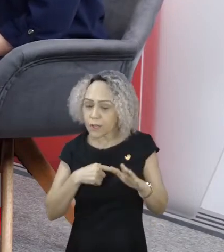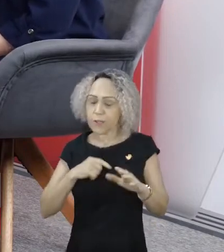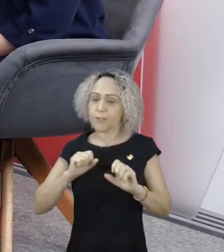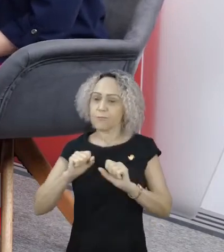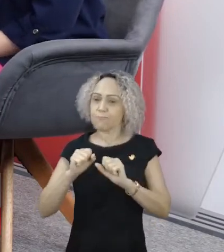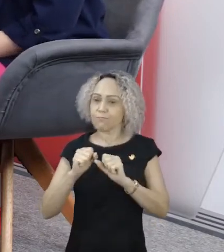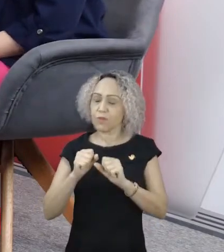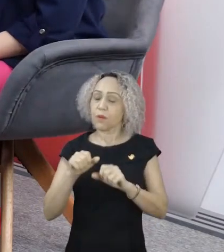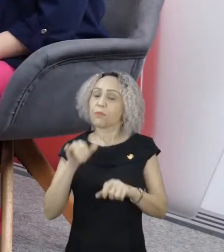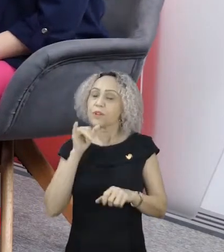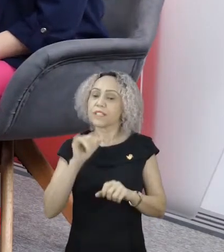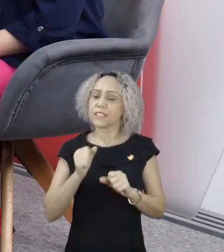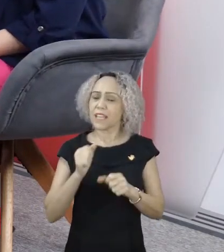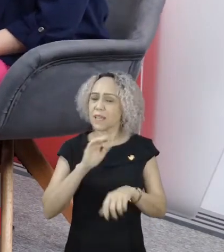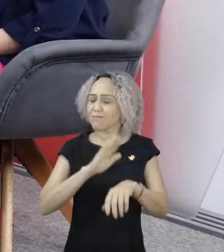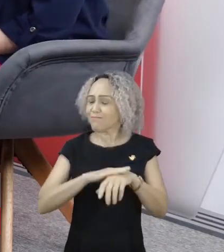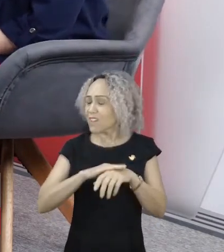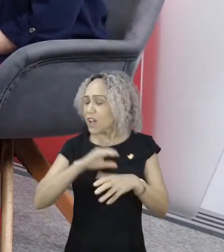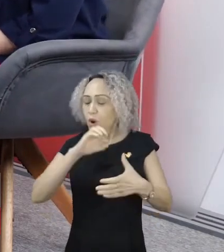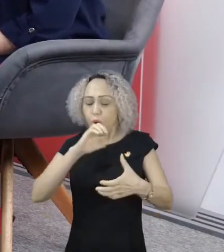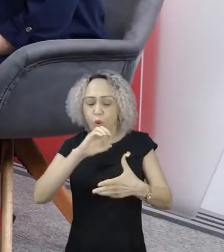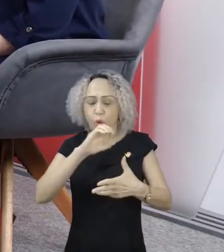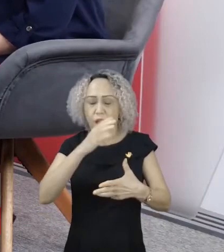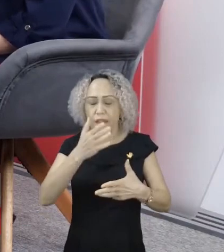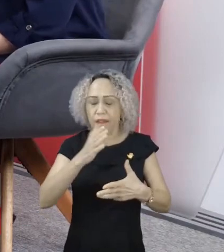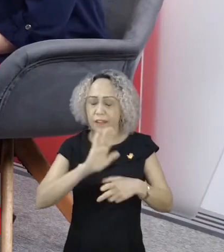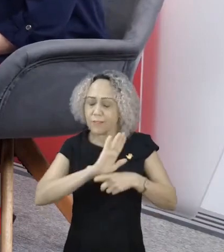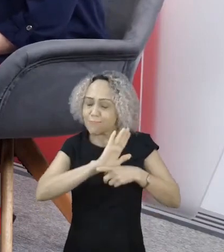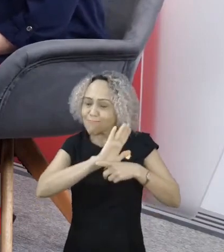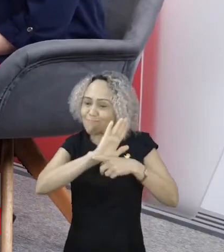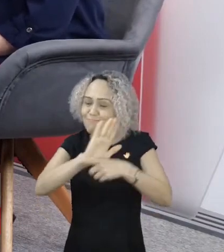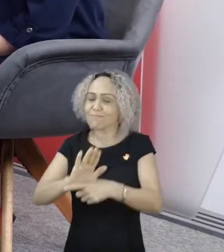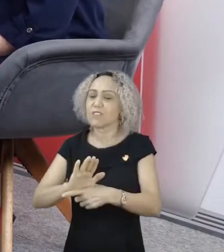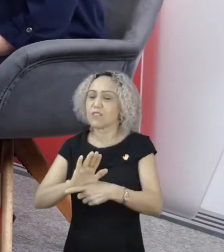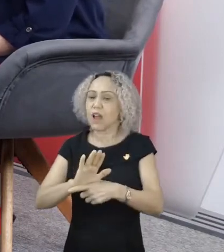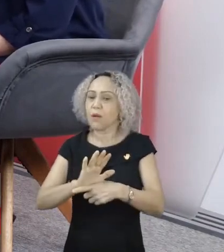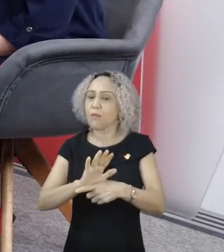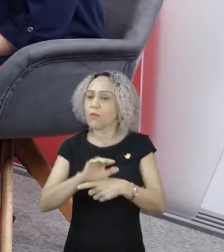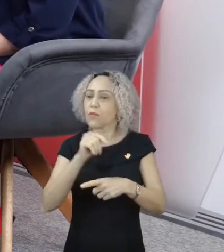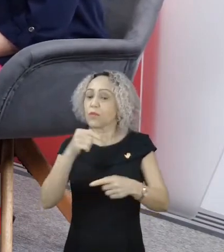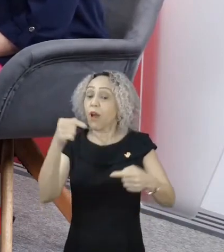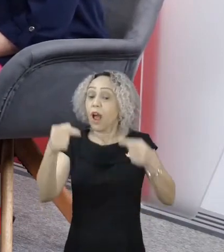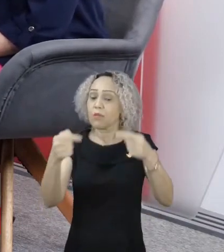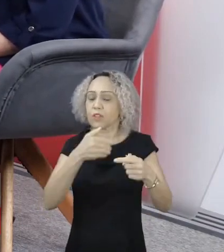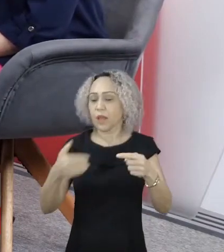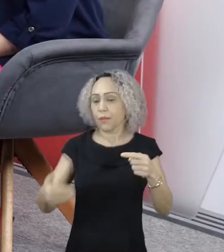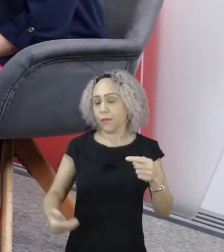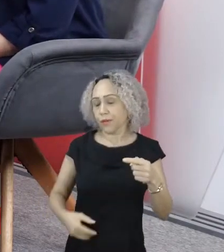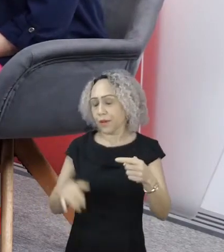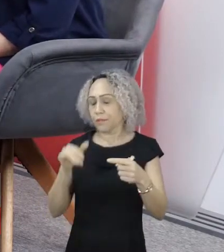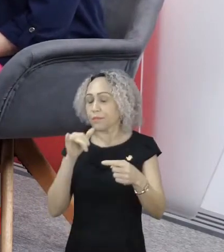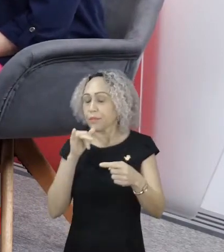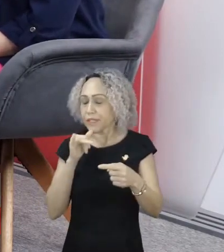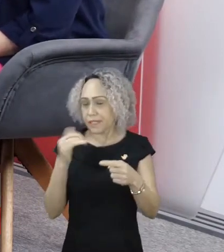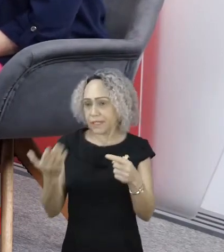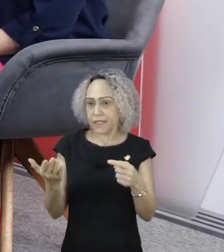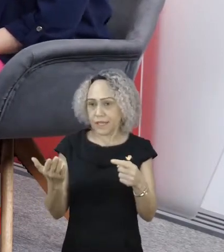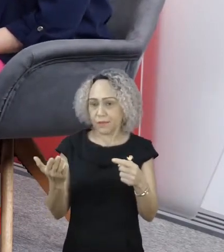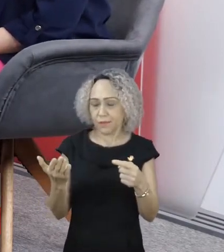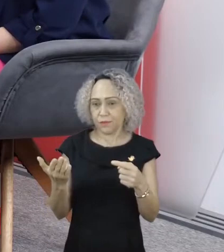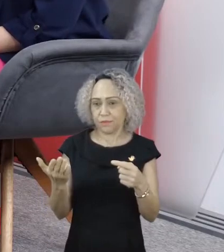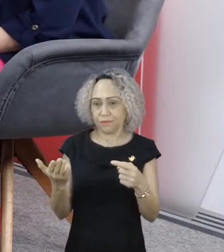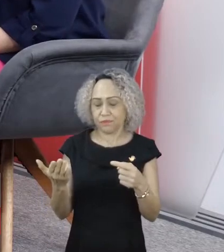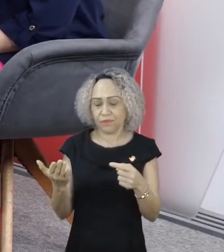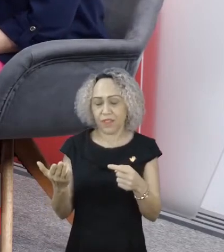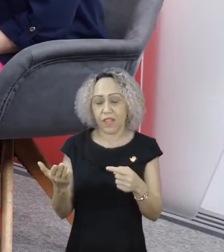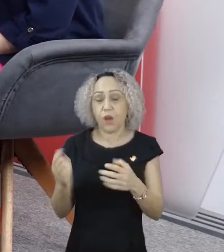também conhecido como o Enem dos concursos, assim, todo mundo está falando muito disso. Eu queria que você explicasse como é que vai funcionar esse processo seletivo,